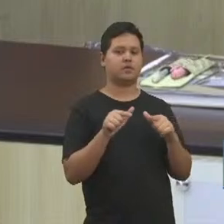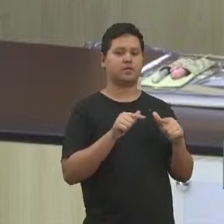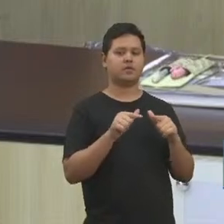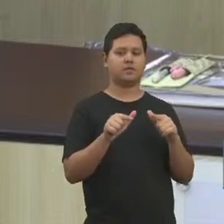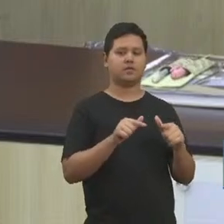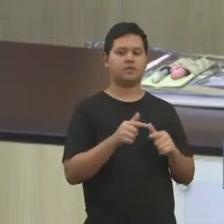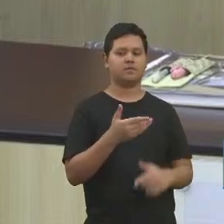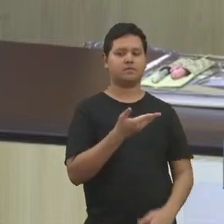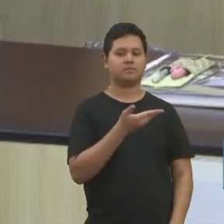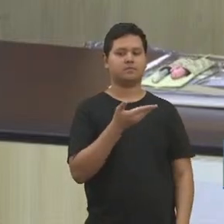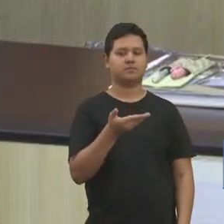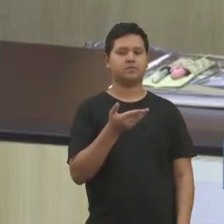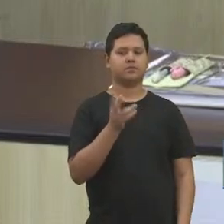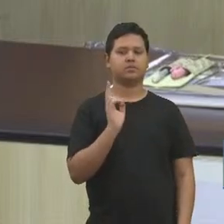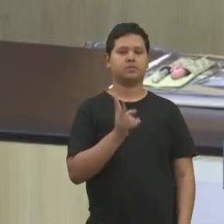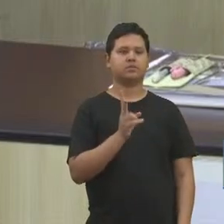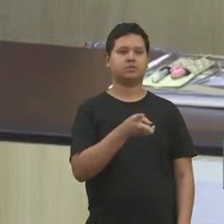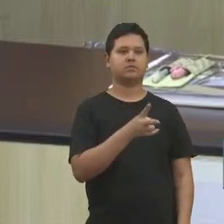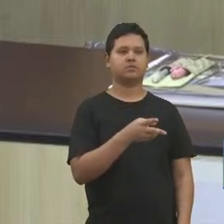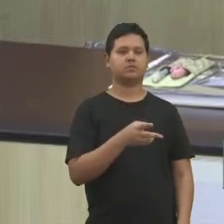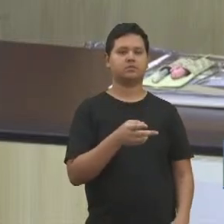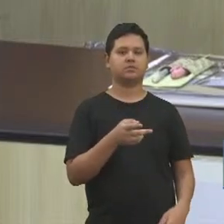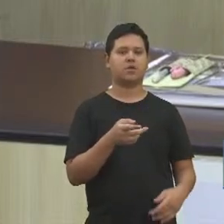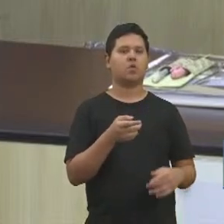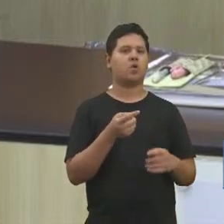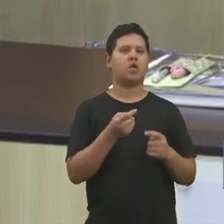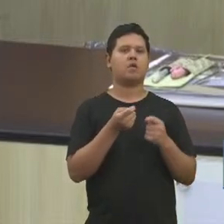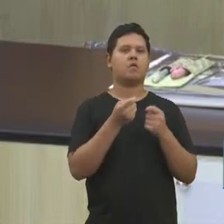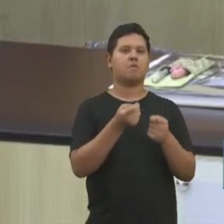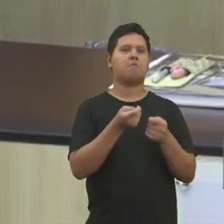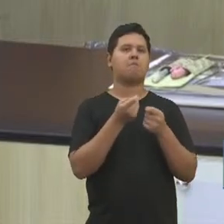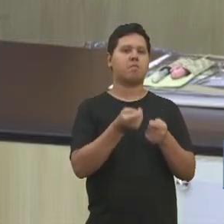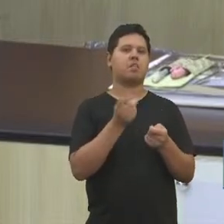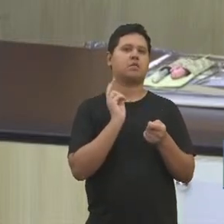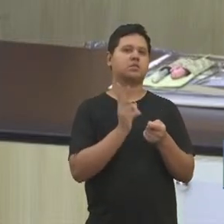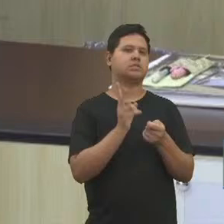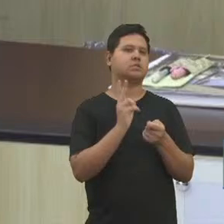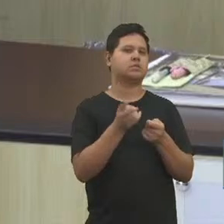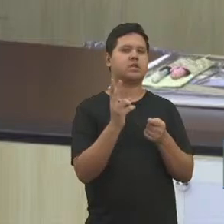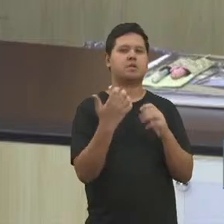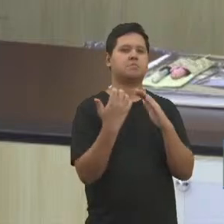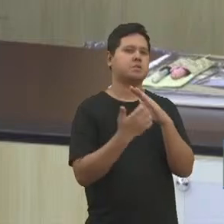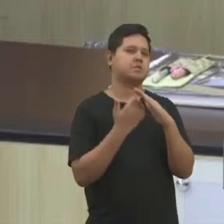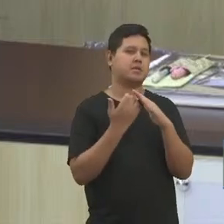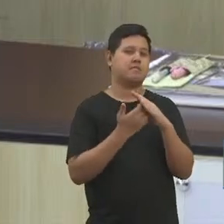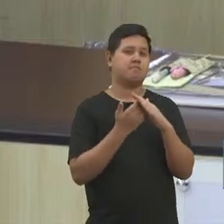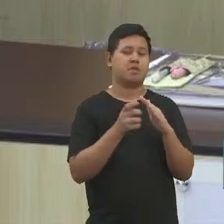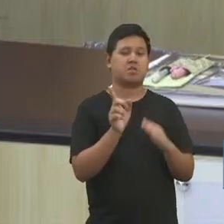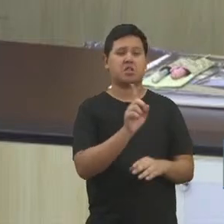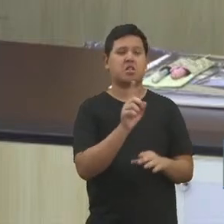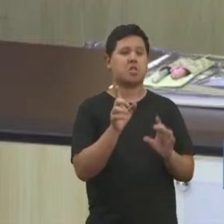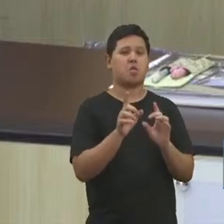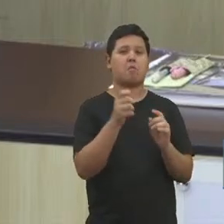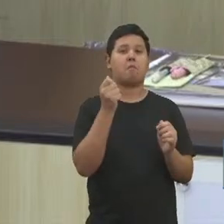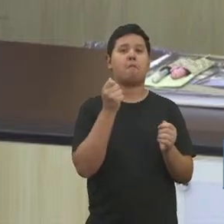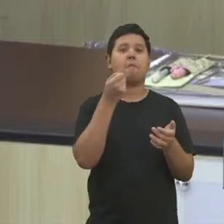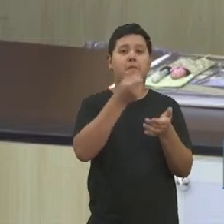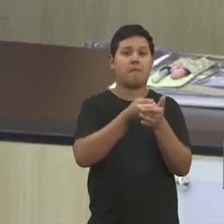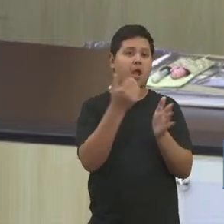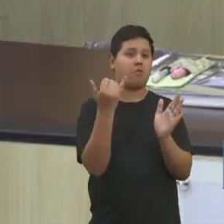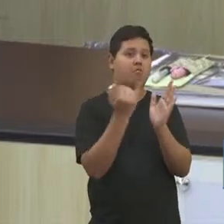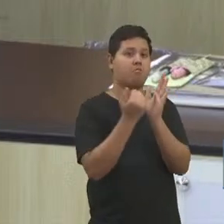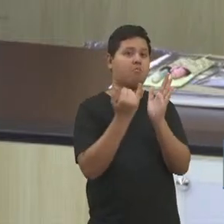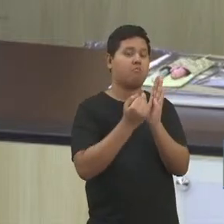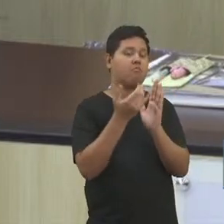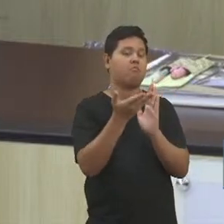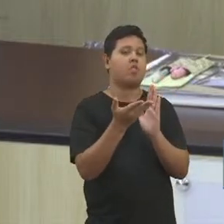e acusam várias empresas, eles têm isso registrado, de várias empresas que deixam de pagar os seus tributos. Quais